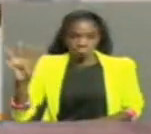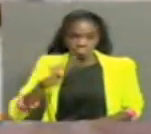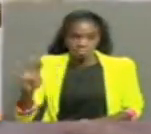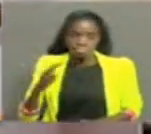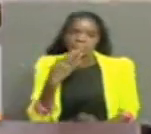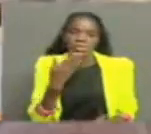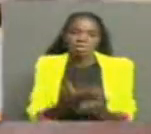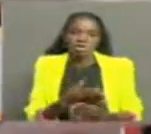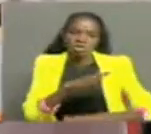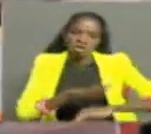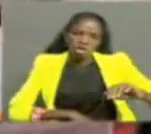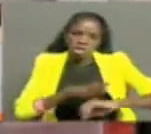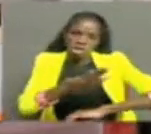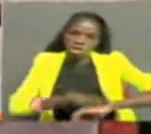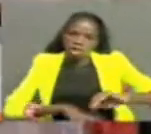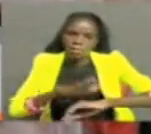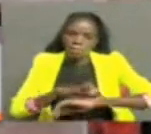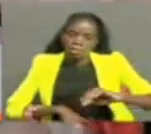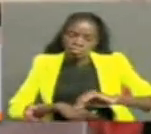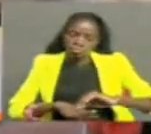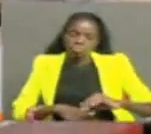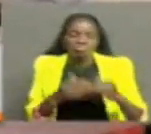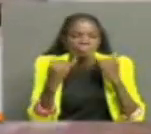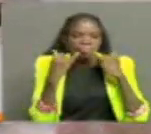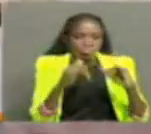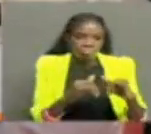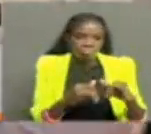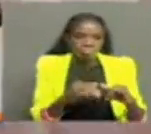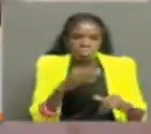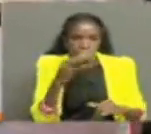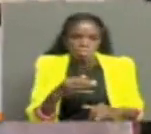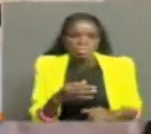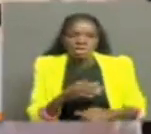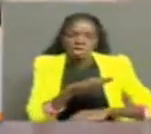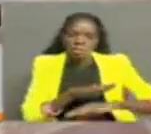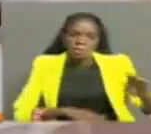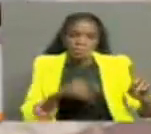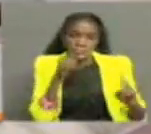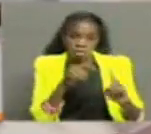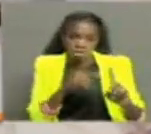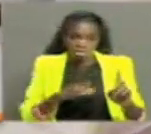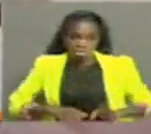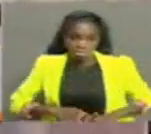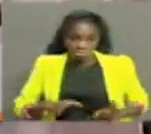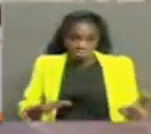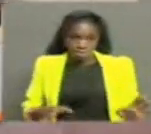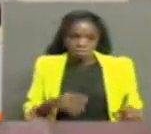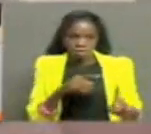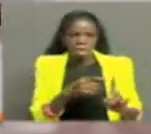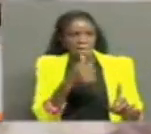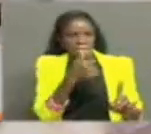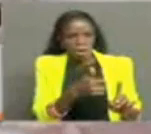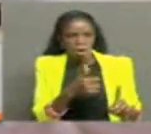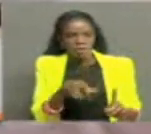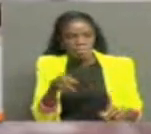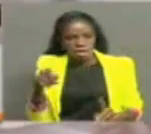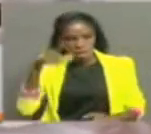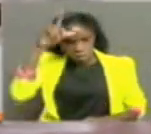Chamou-nos e disse: camarada Bento, eu chamei-lhe como bom soldado.